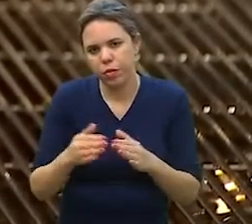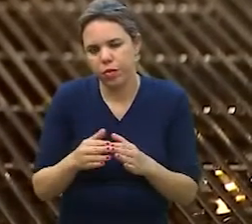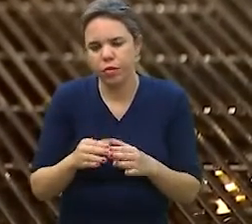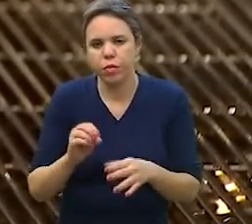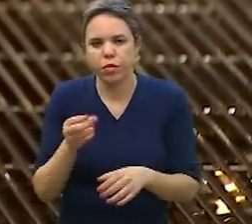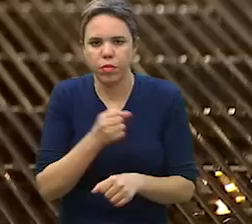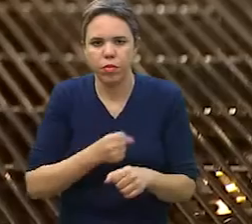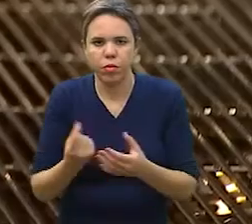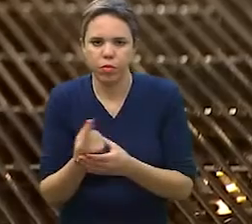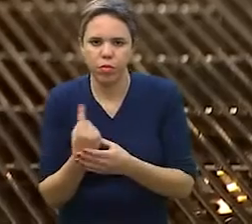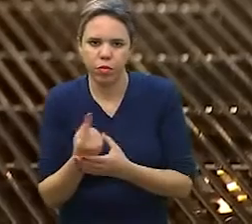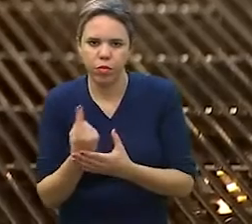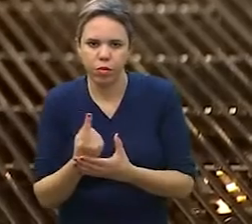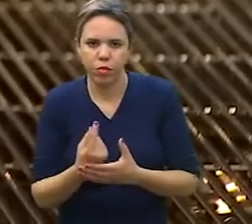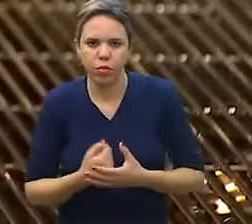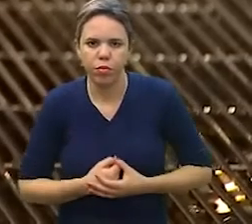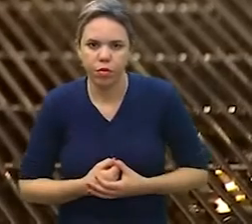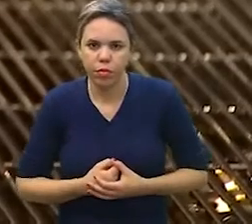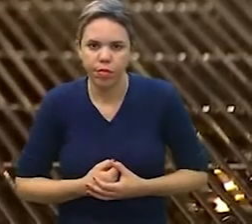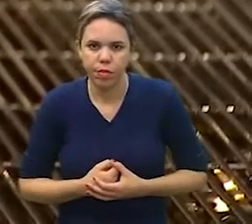prensa ou com um mixer.